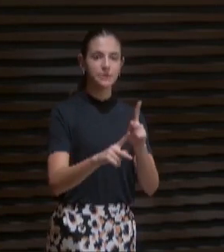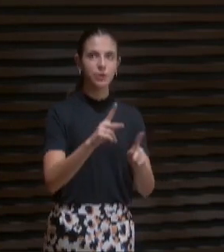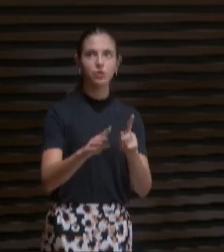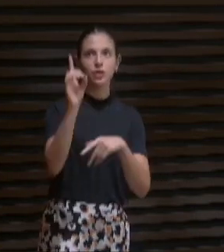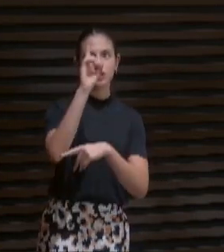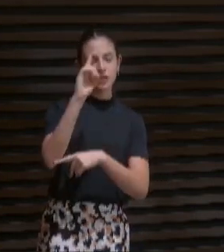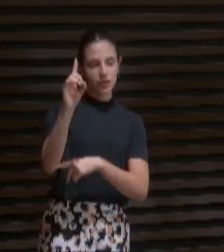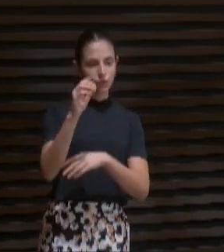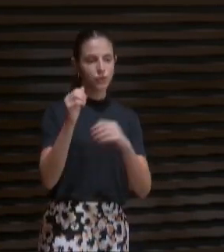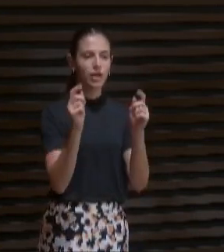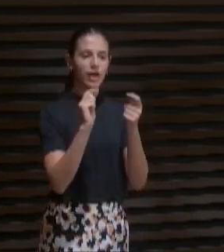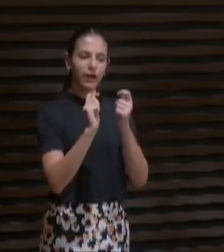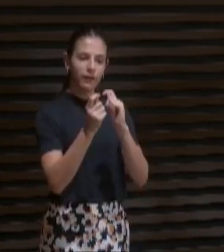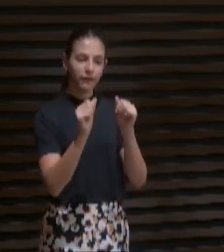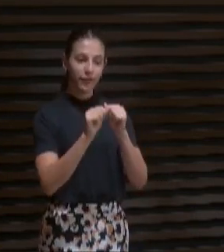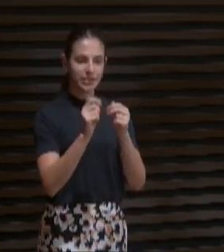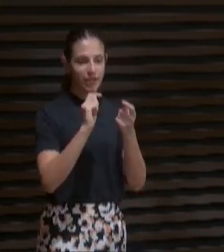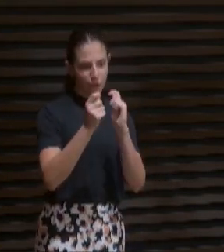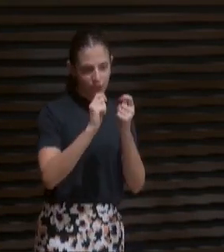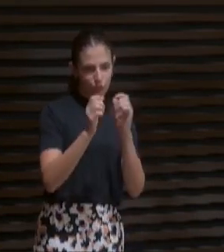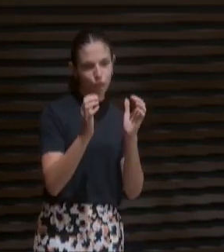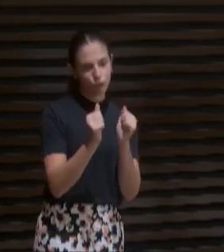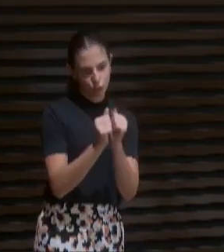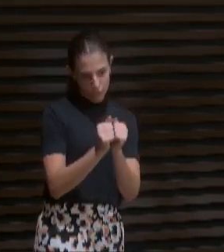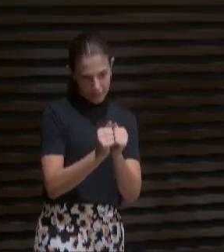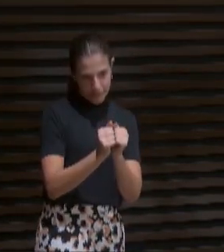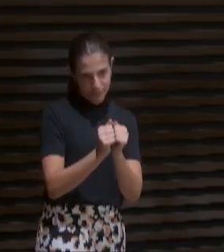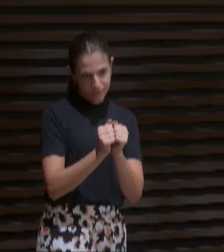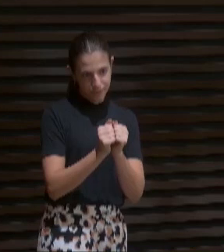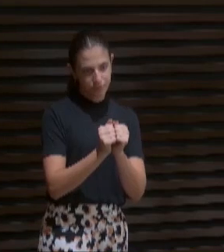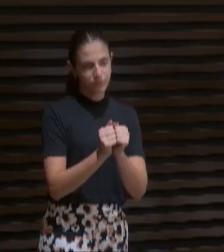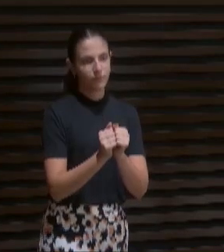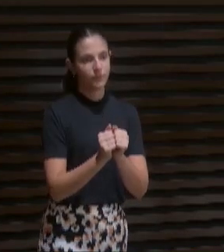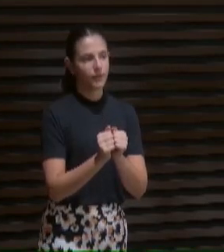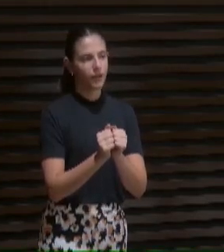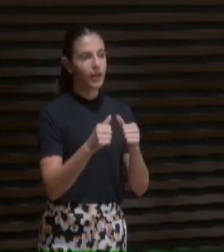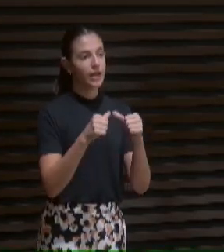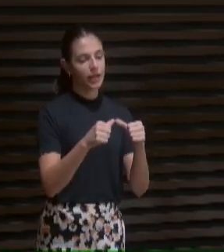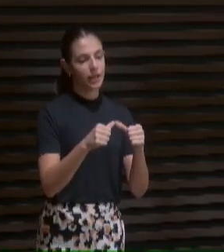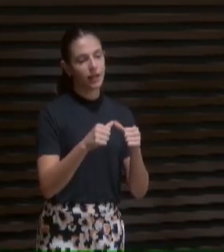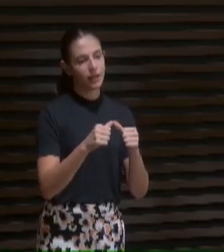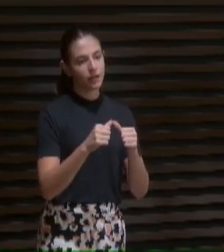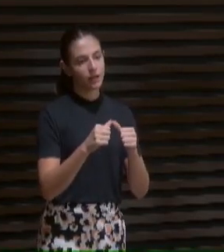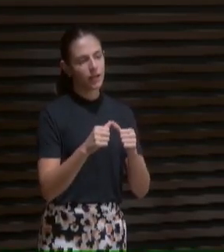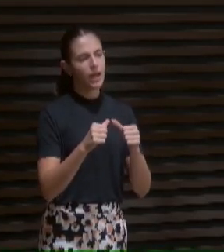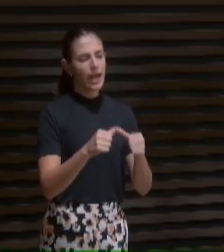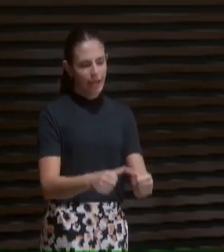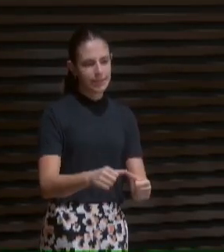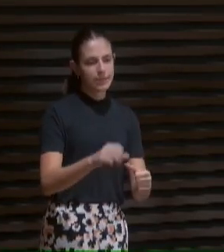casas. Eles entravam nas casas e conseguem, olha esta palavra,